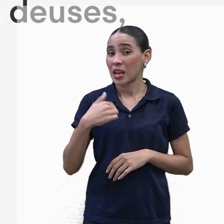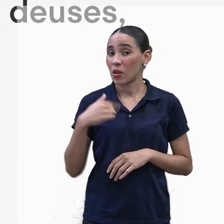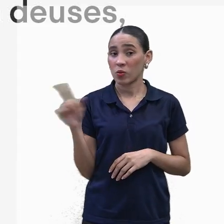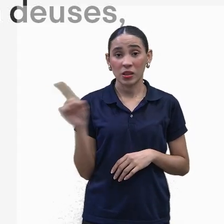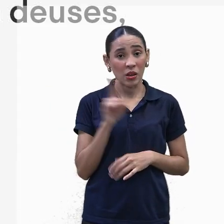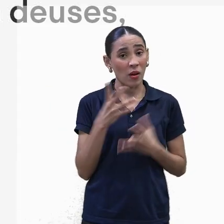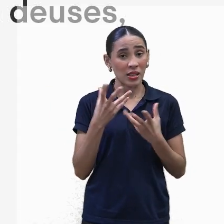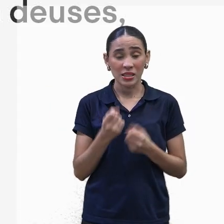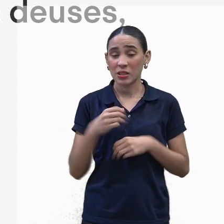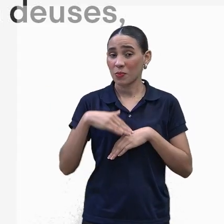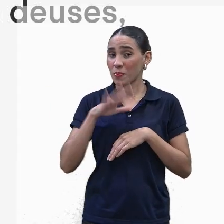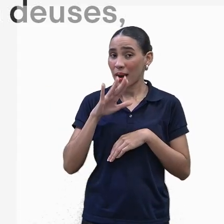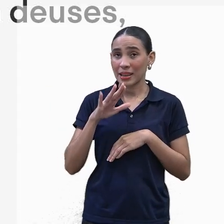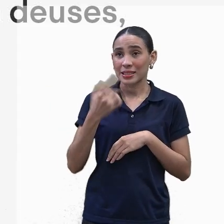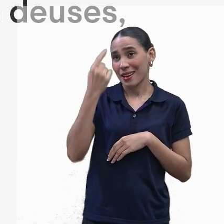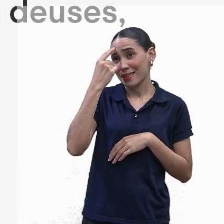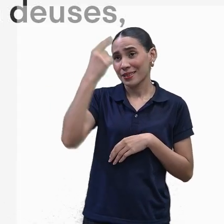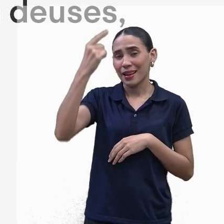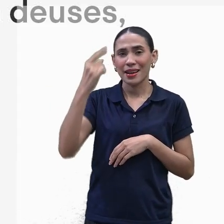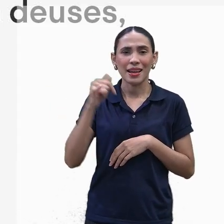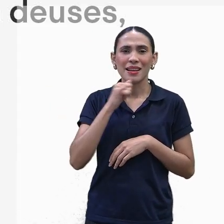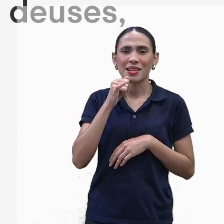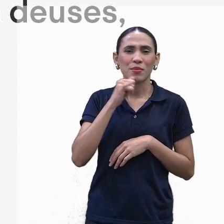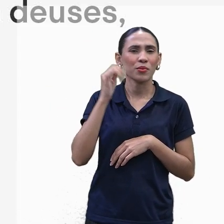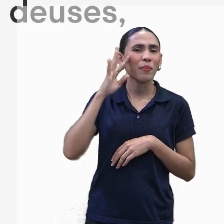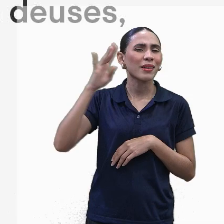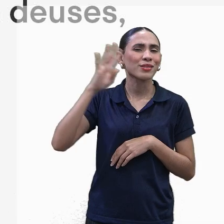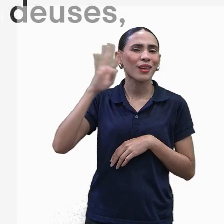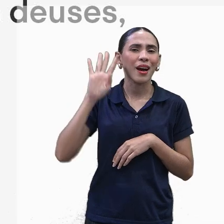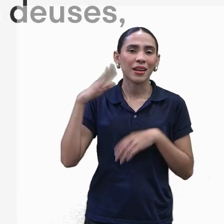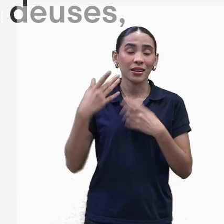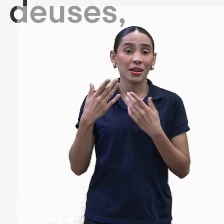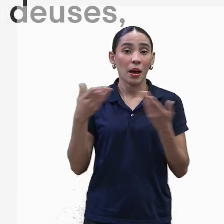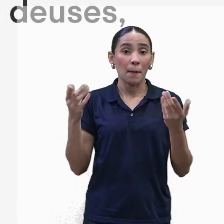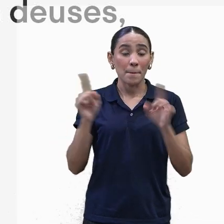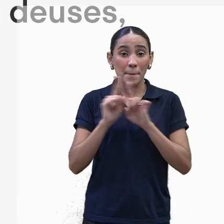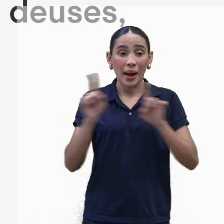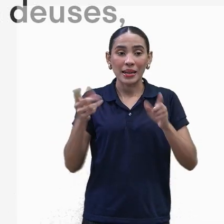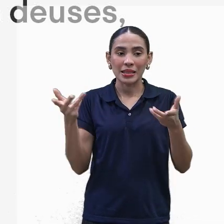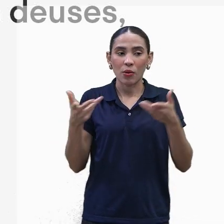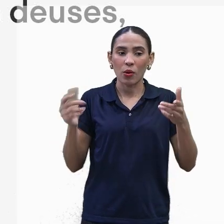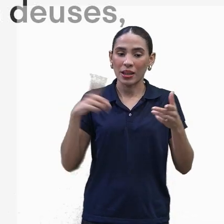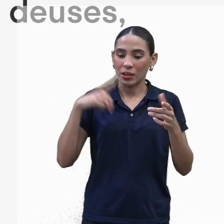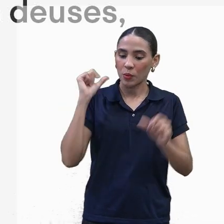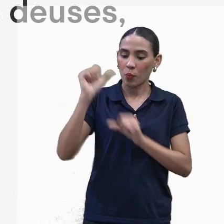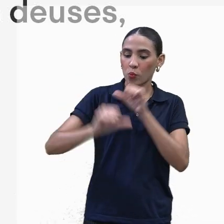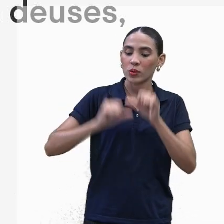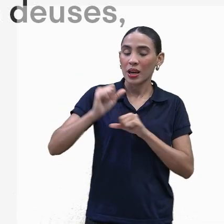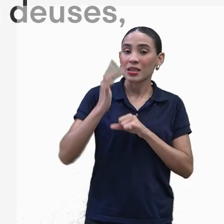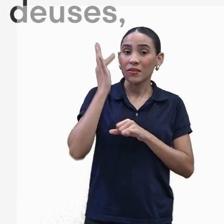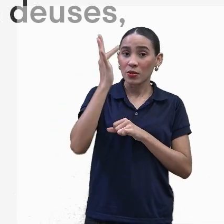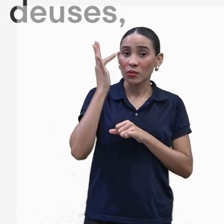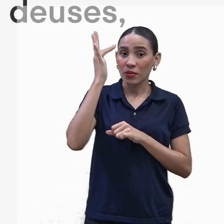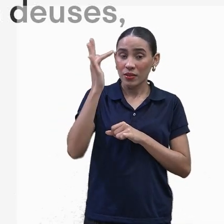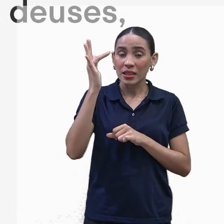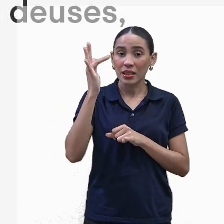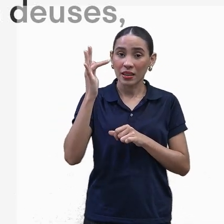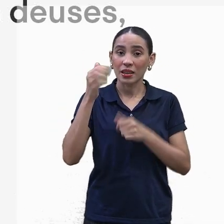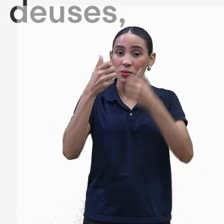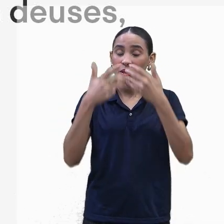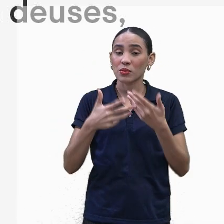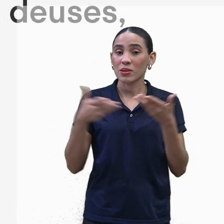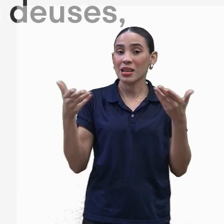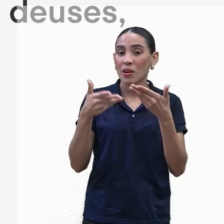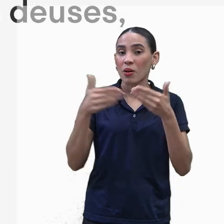aceito mais aquela ideia fantasiosa. Então, com o avanço da filosofia, essas explicações, elas passaram o